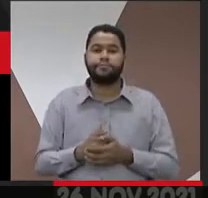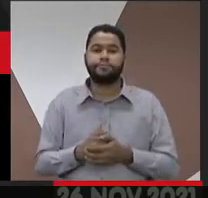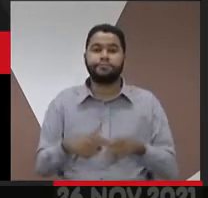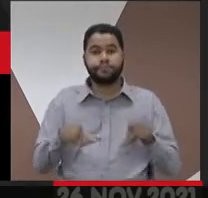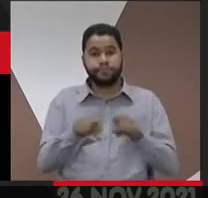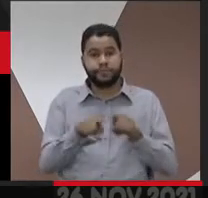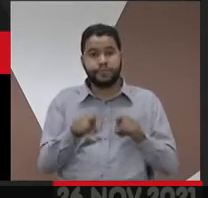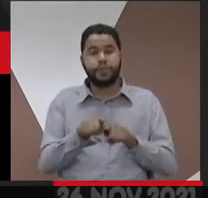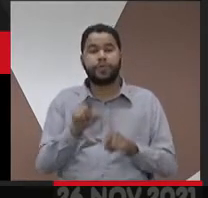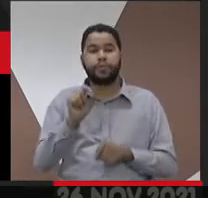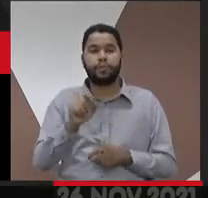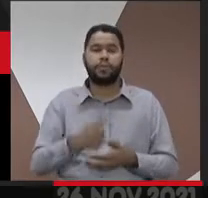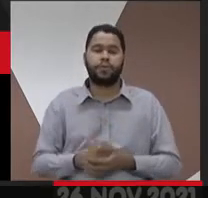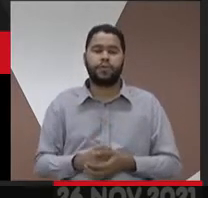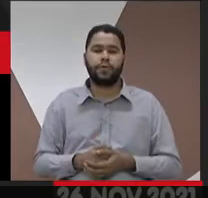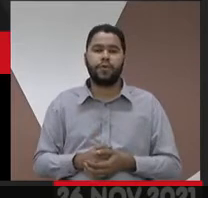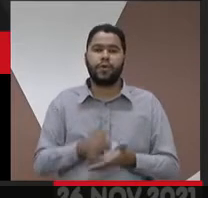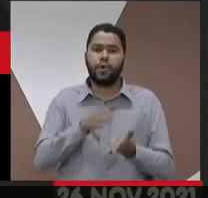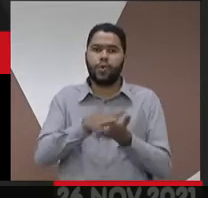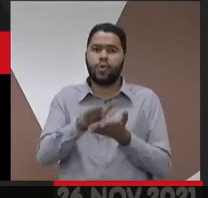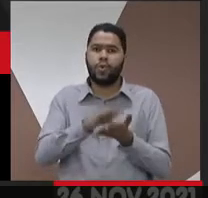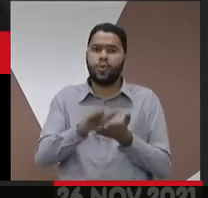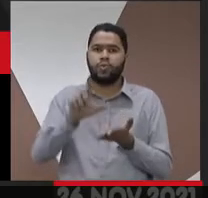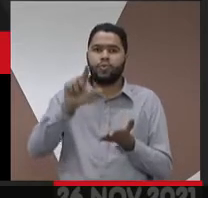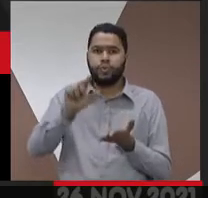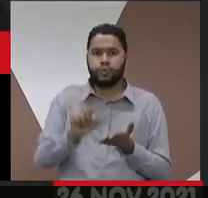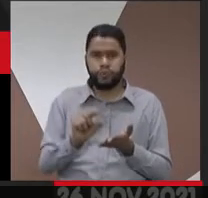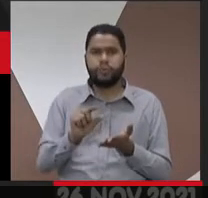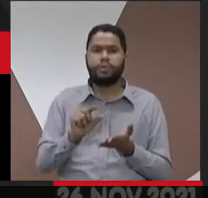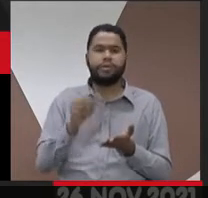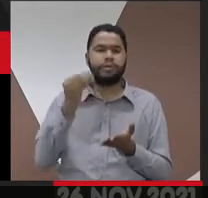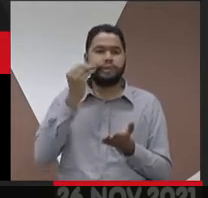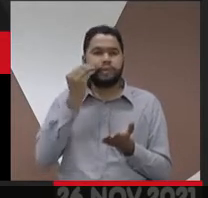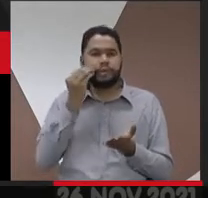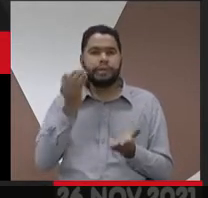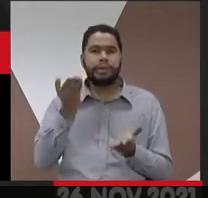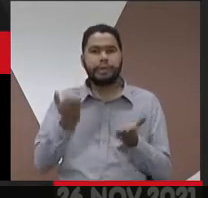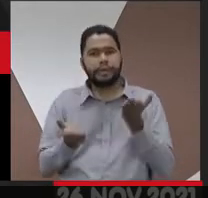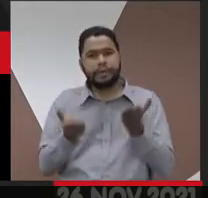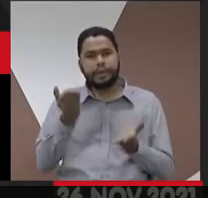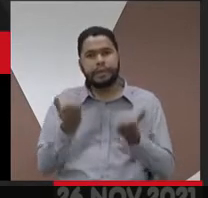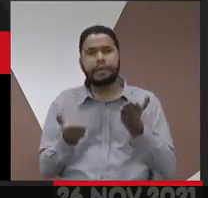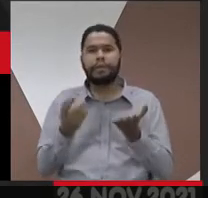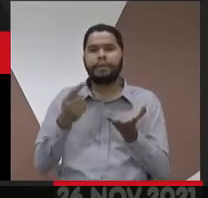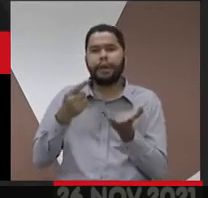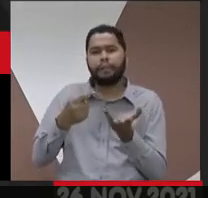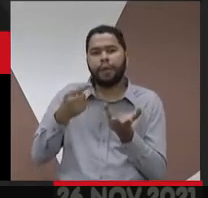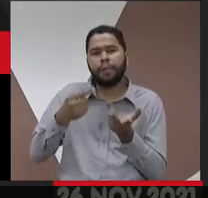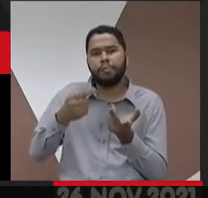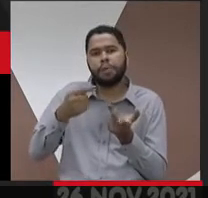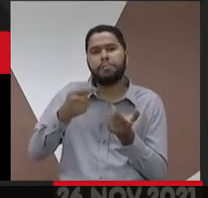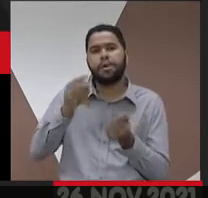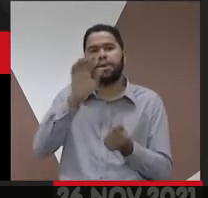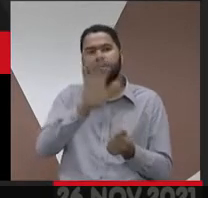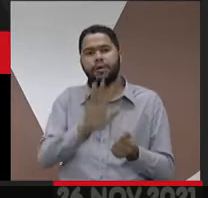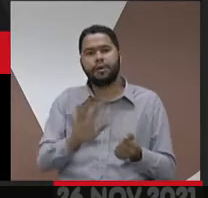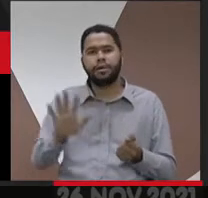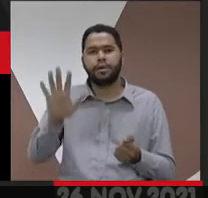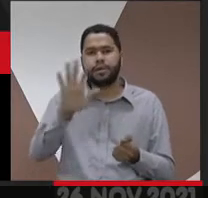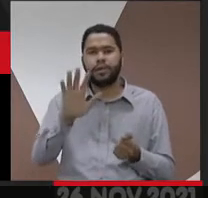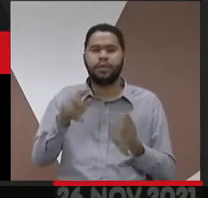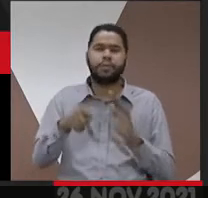Obviamente, o menor custo possível, né? Então, tentar equilibrar as diversas dimensões, seja em